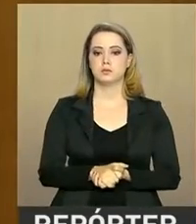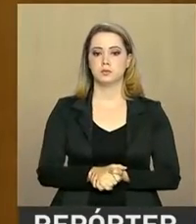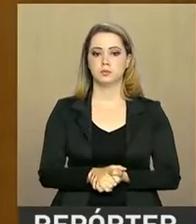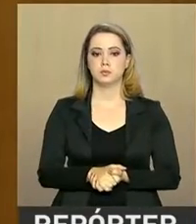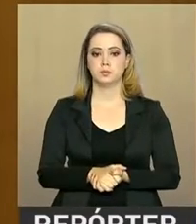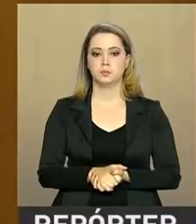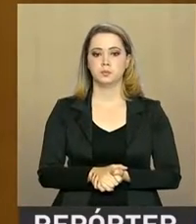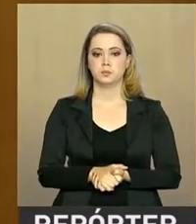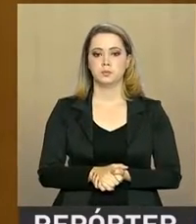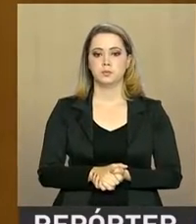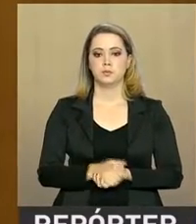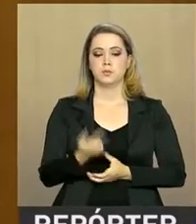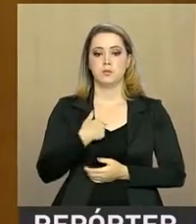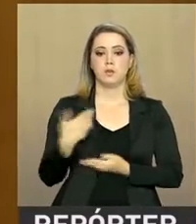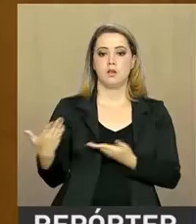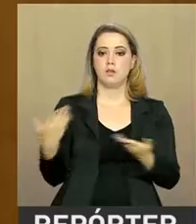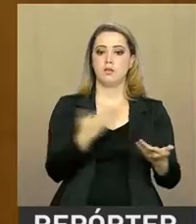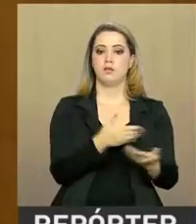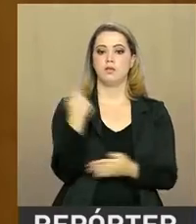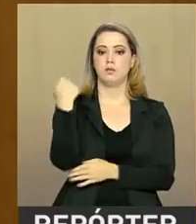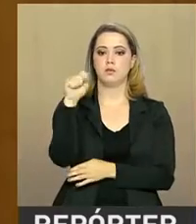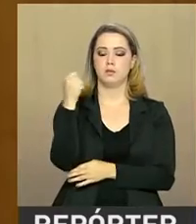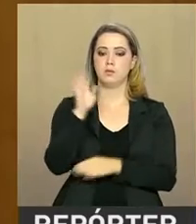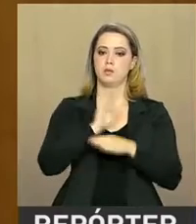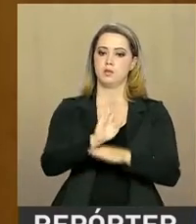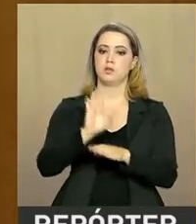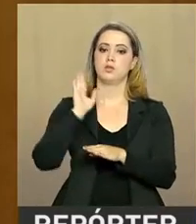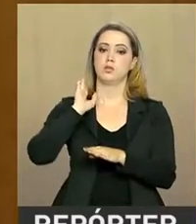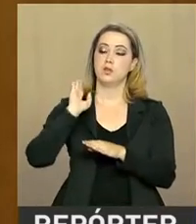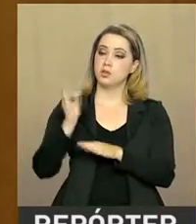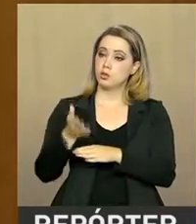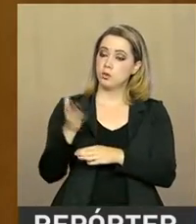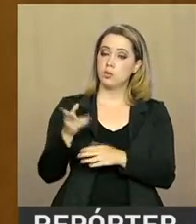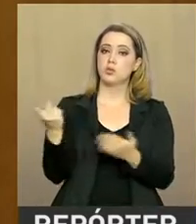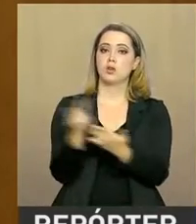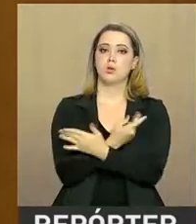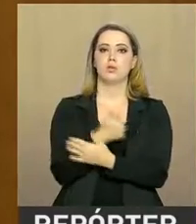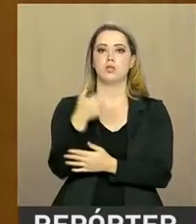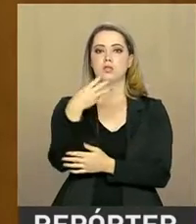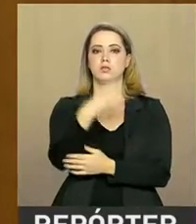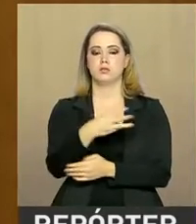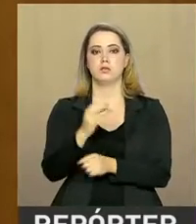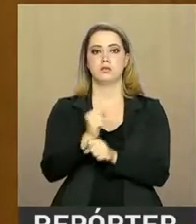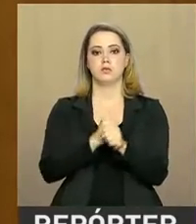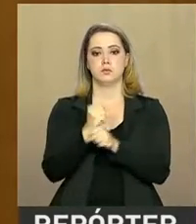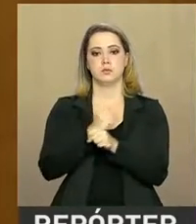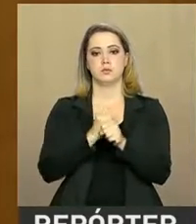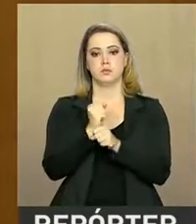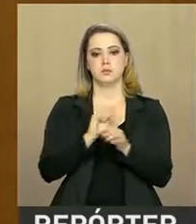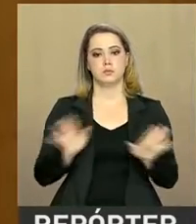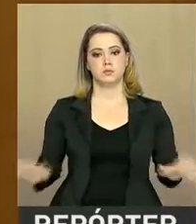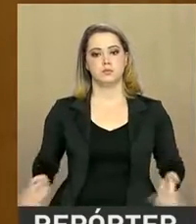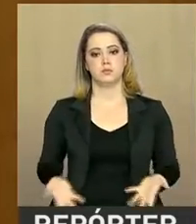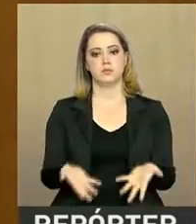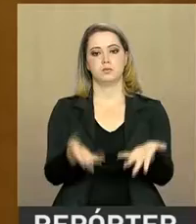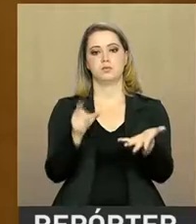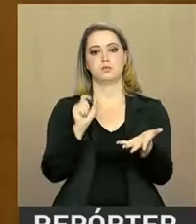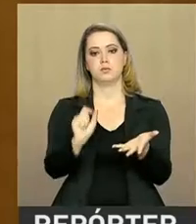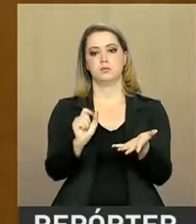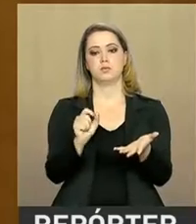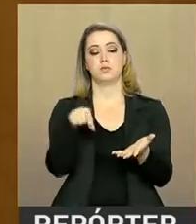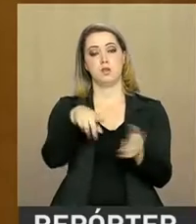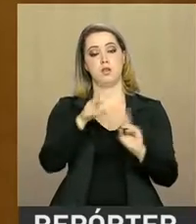vem ao estado do rio grande do sul para complementar aquilo que já é feita há 13 anos a fomentar que